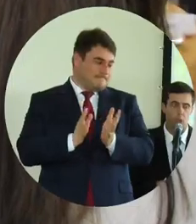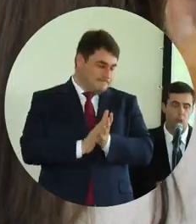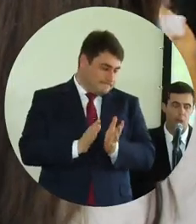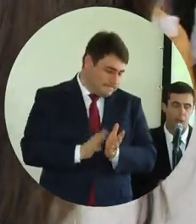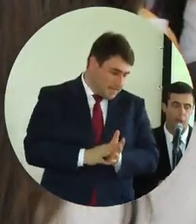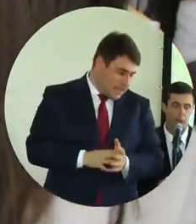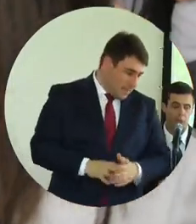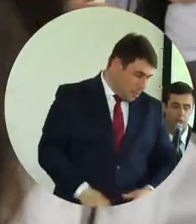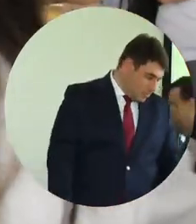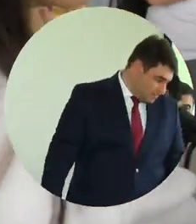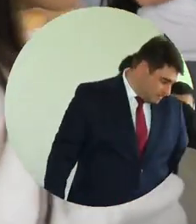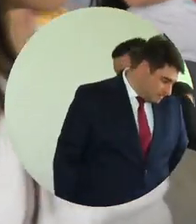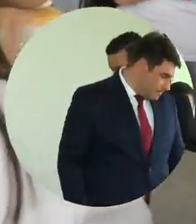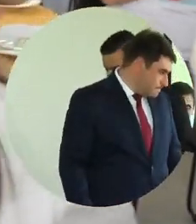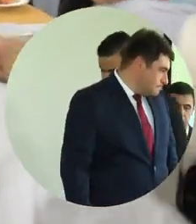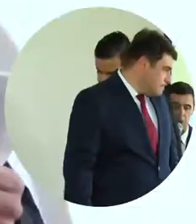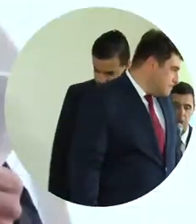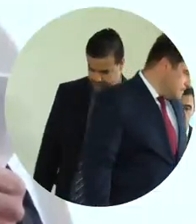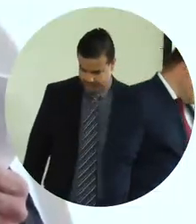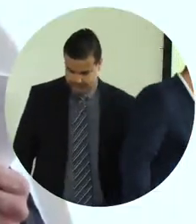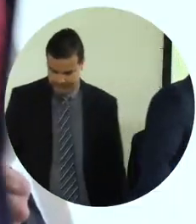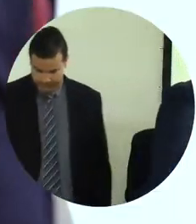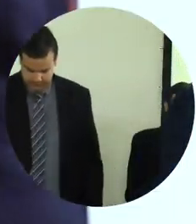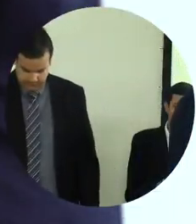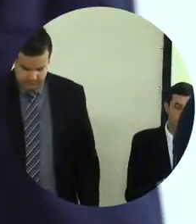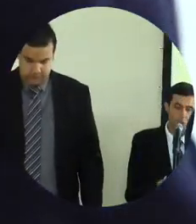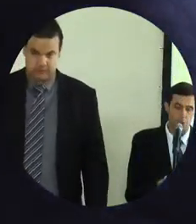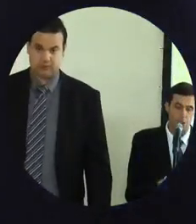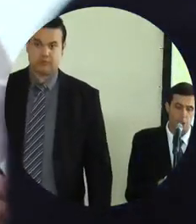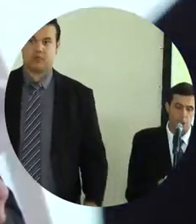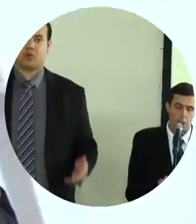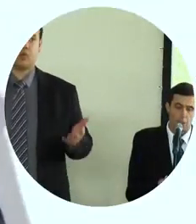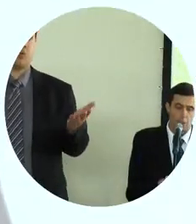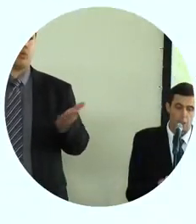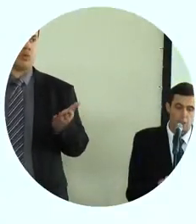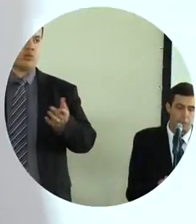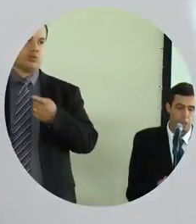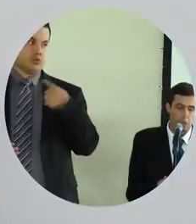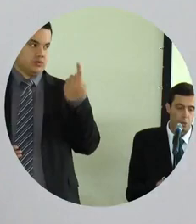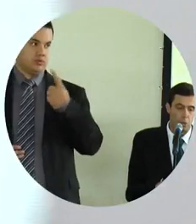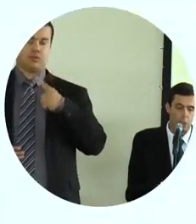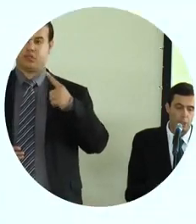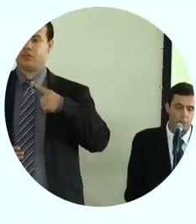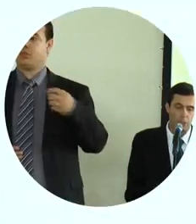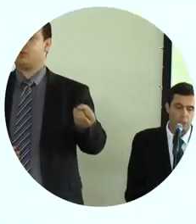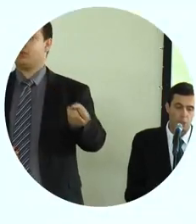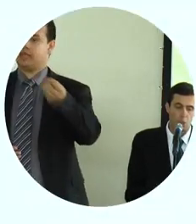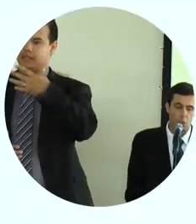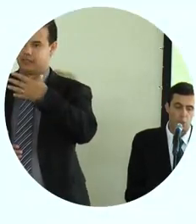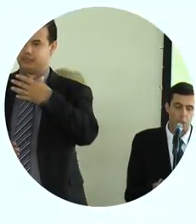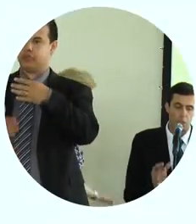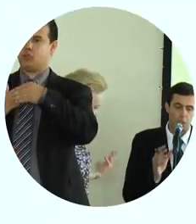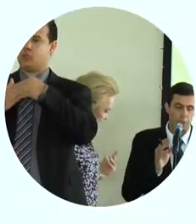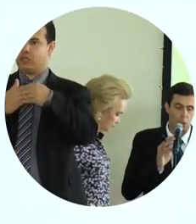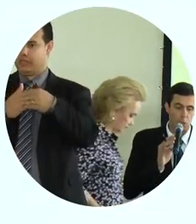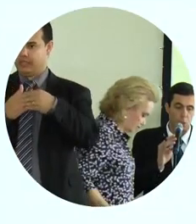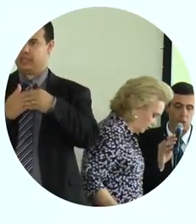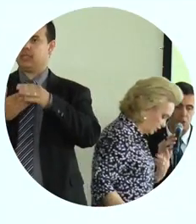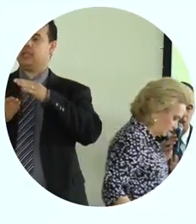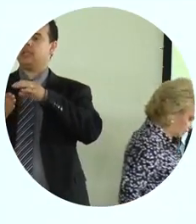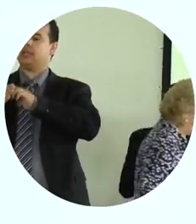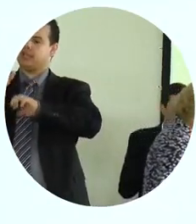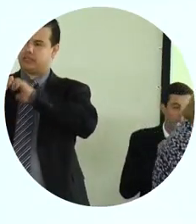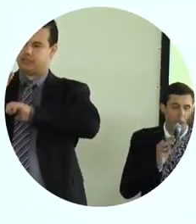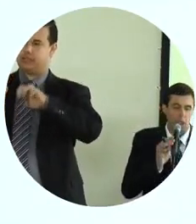Senhoras e senhores, lembrando que hoje estamos no lançamento do Guia das Empresas sobre os Direitos da Pessoa